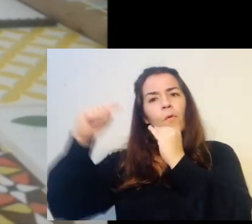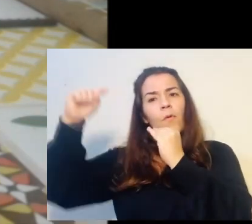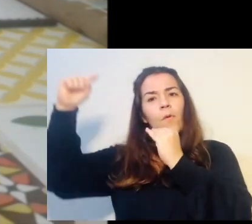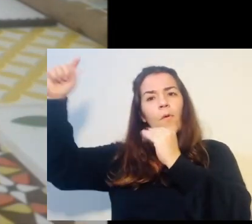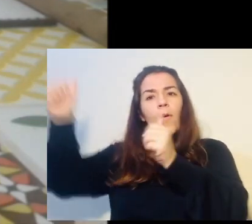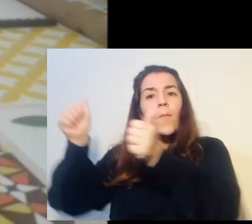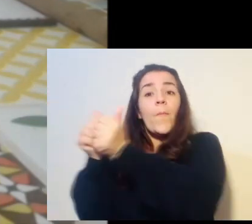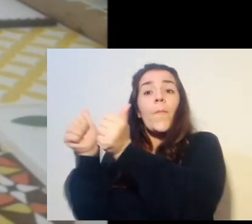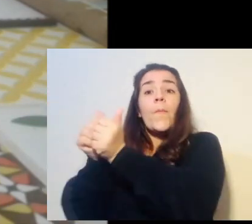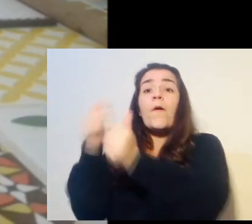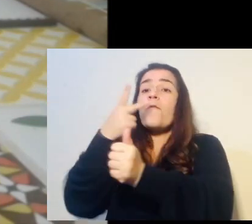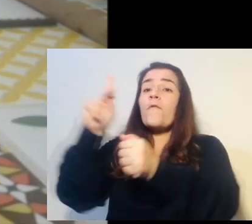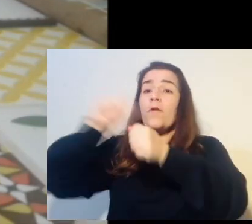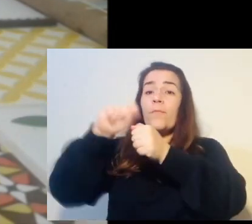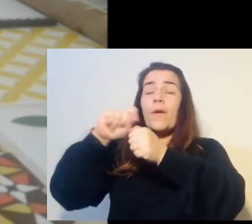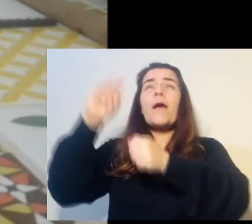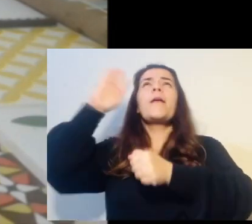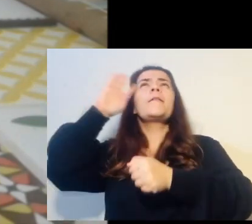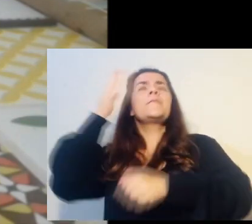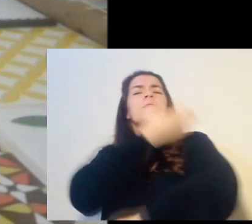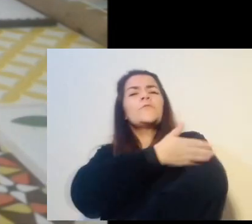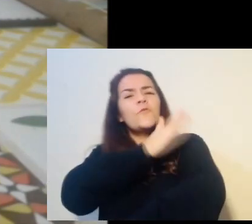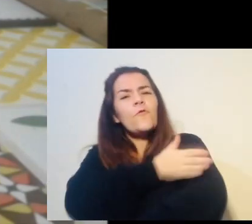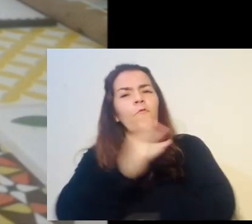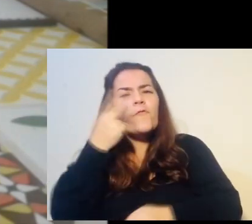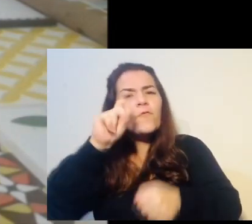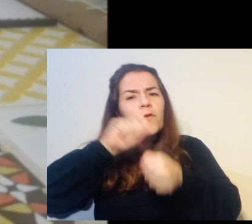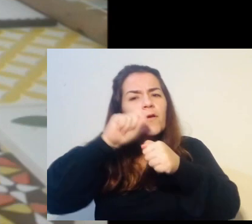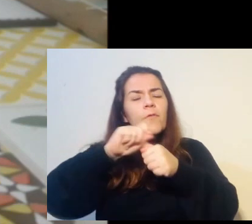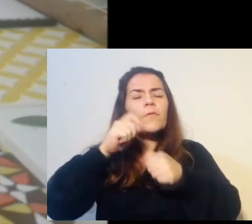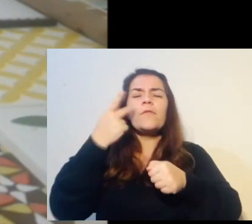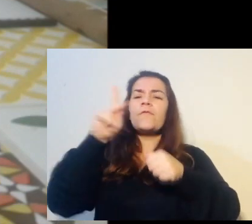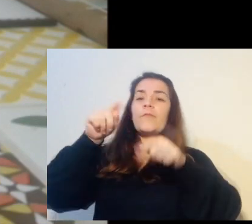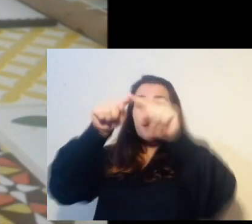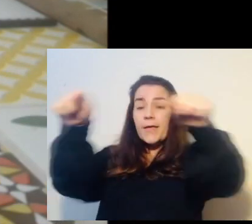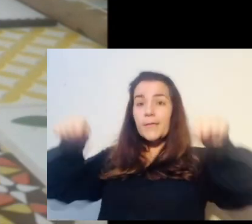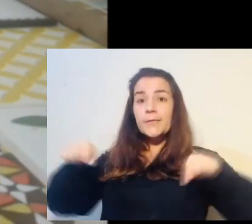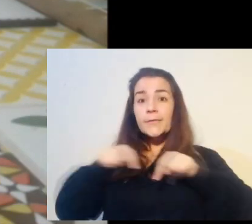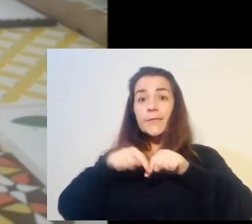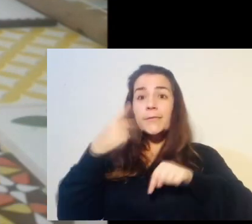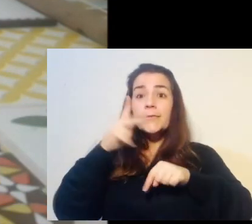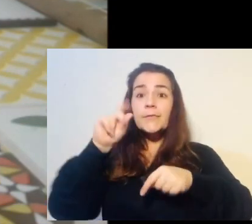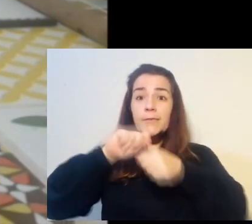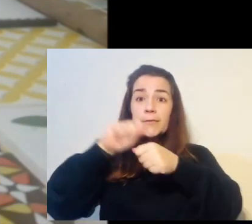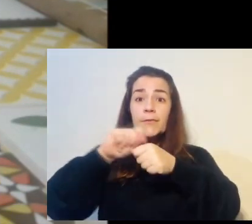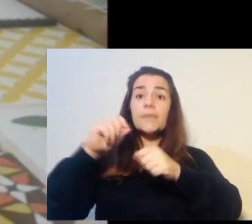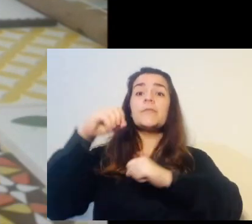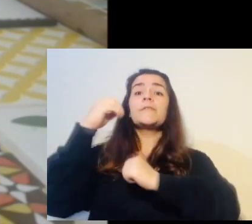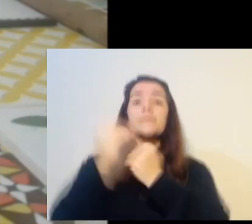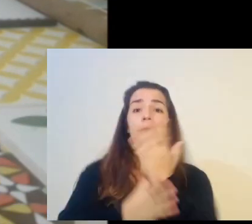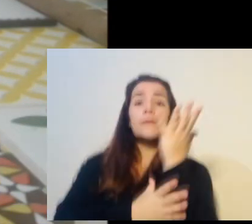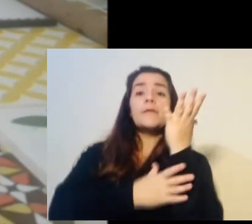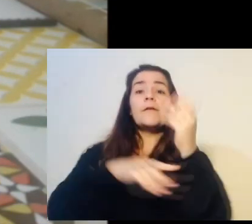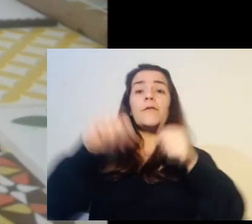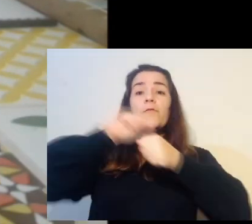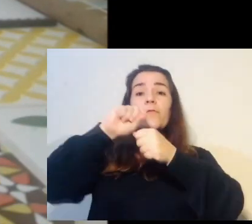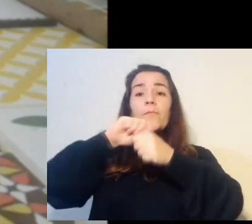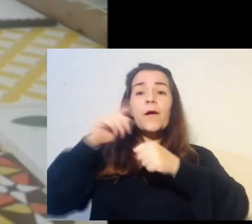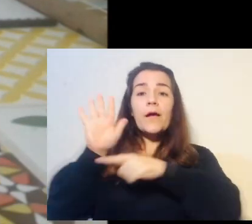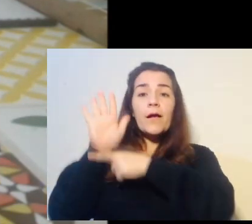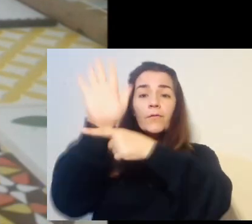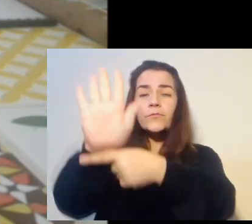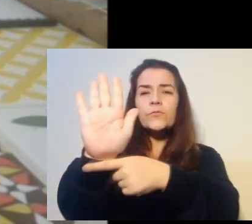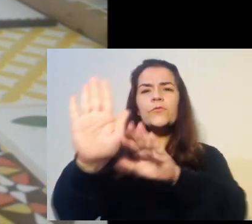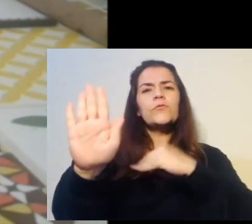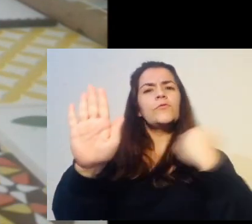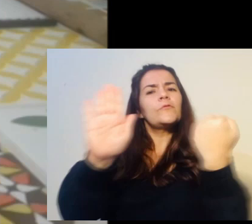mais próxima das escalas ocidentais que a gente está acostumado, né? Que são colocados numa caixinha e são criados para